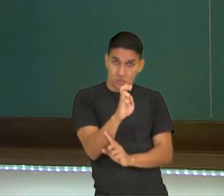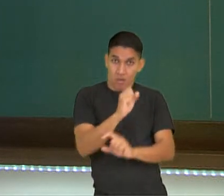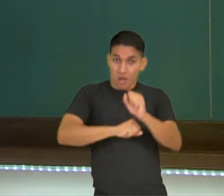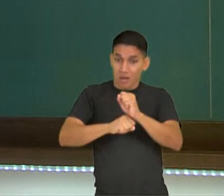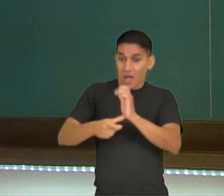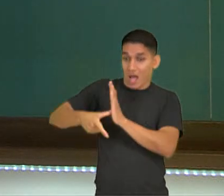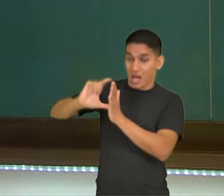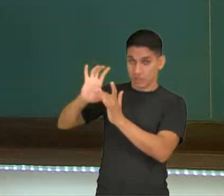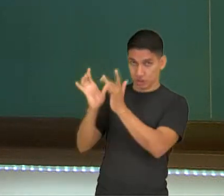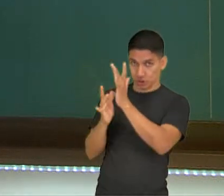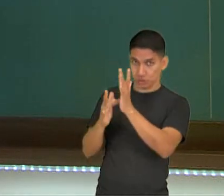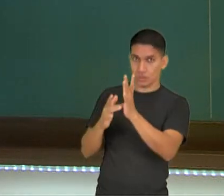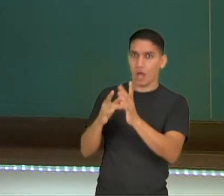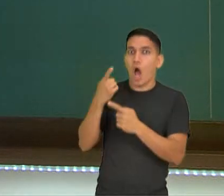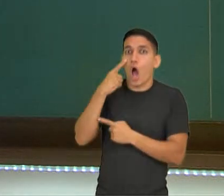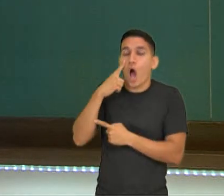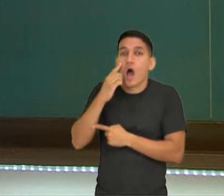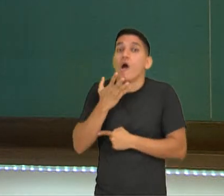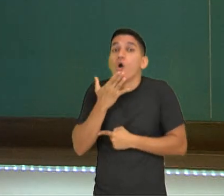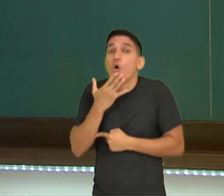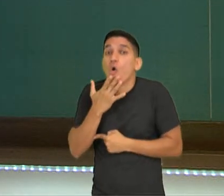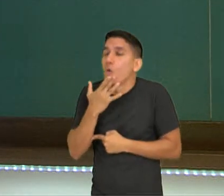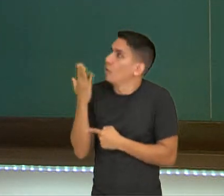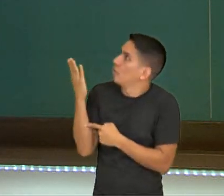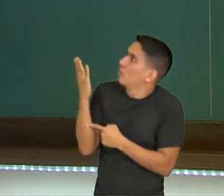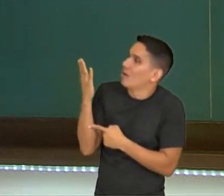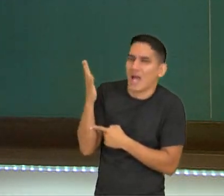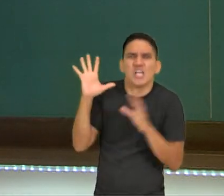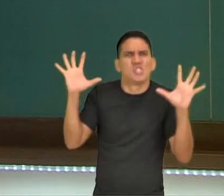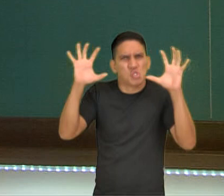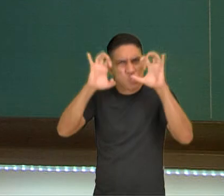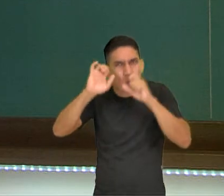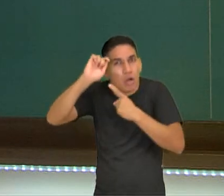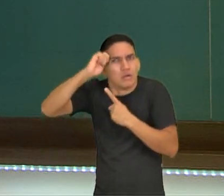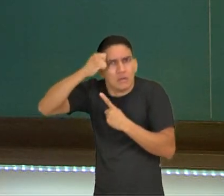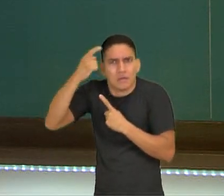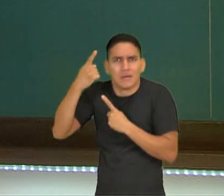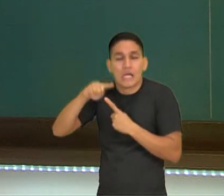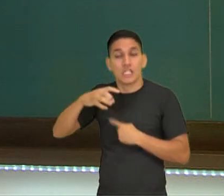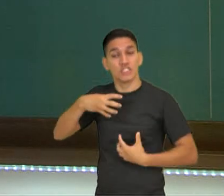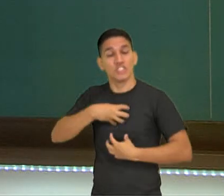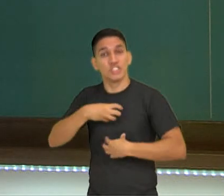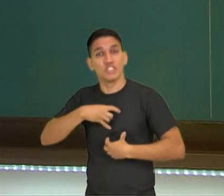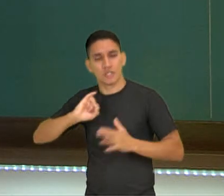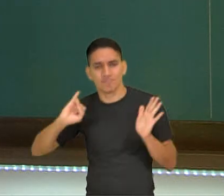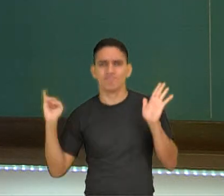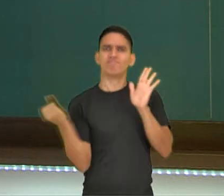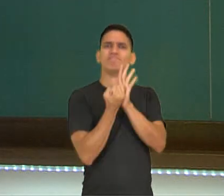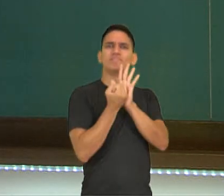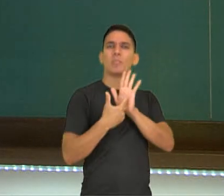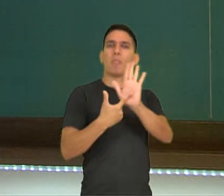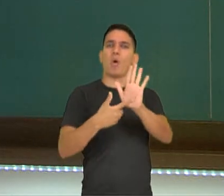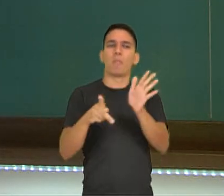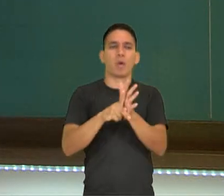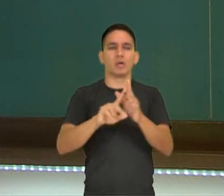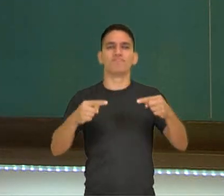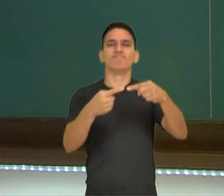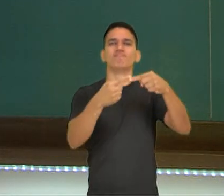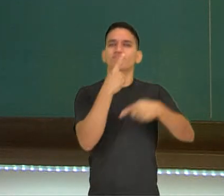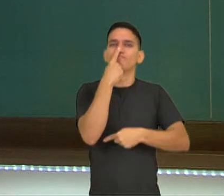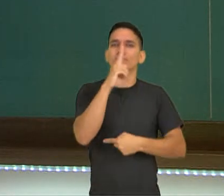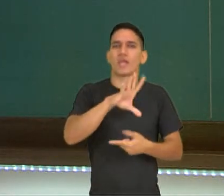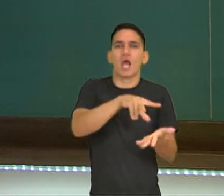Cristo. Observe a cor dele, mais escura. Era uma forma de criar uma identificação local com os cuxitas,